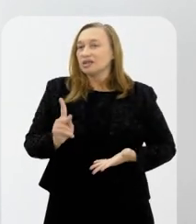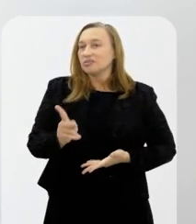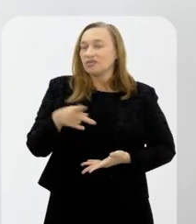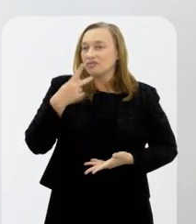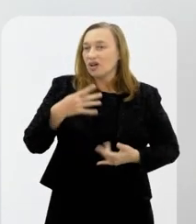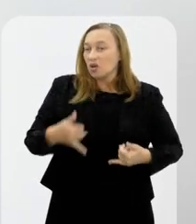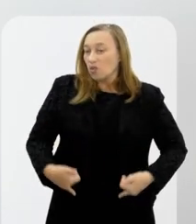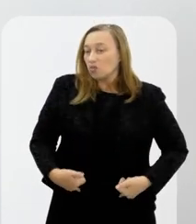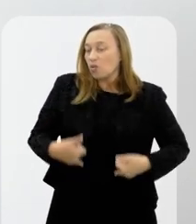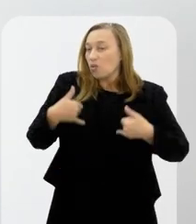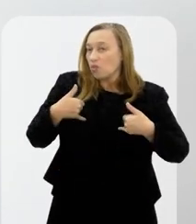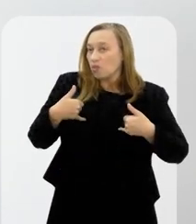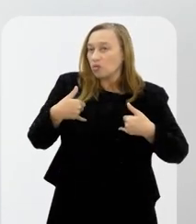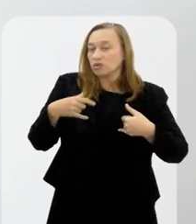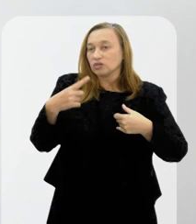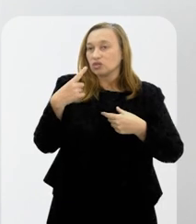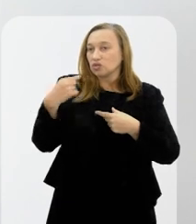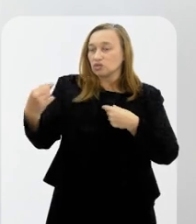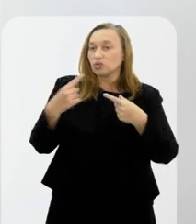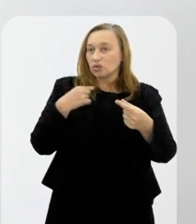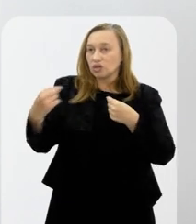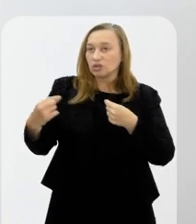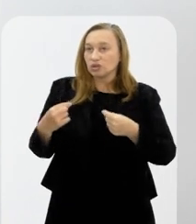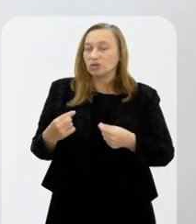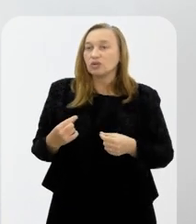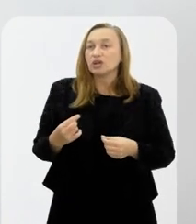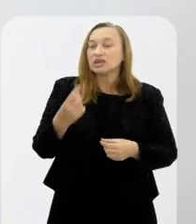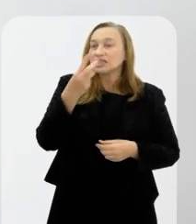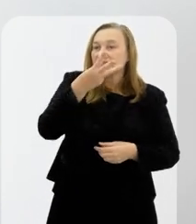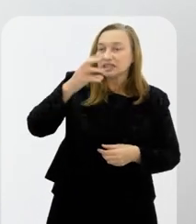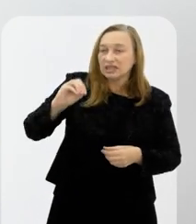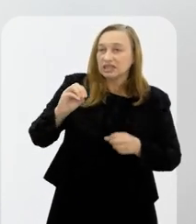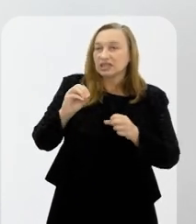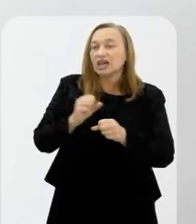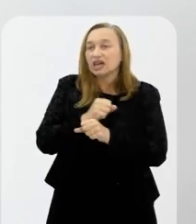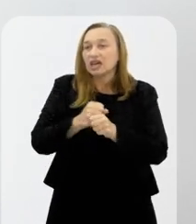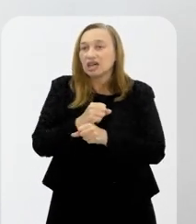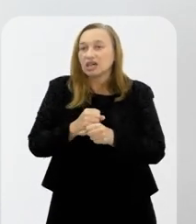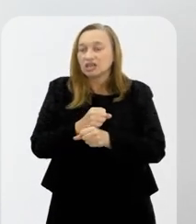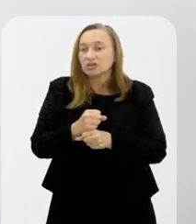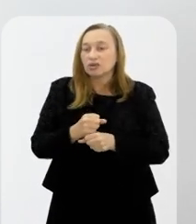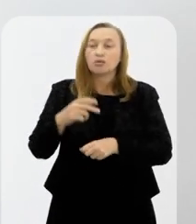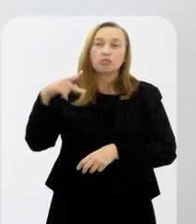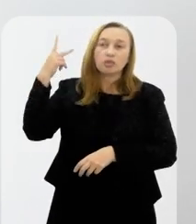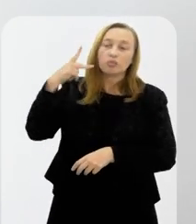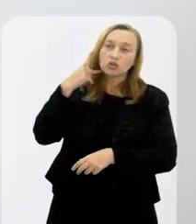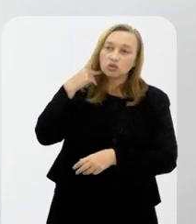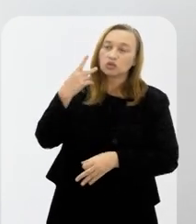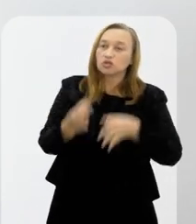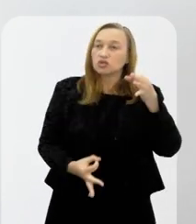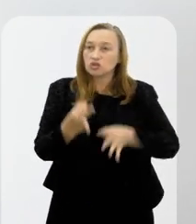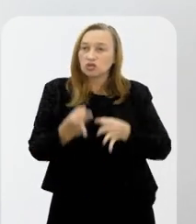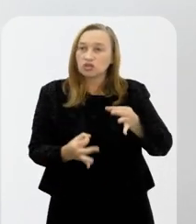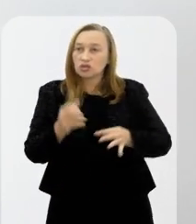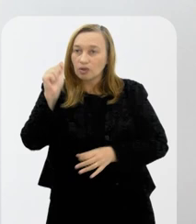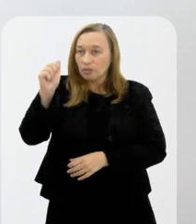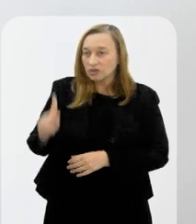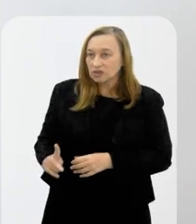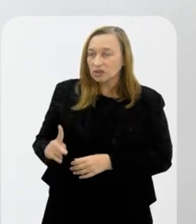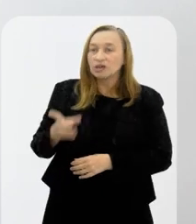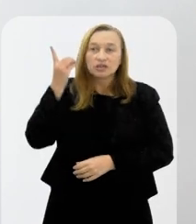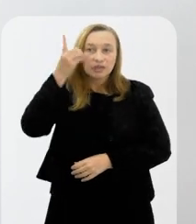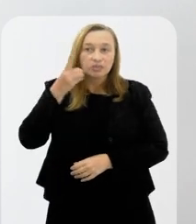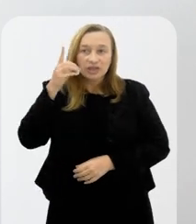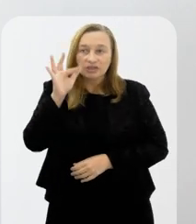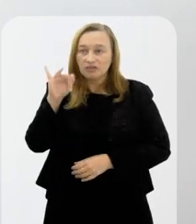eu sou um privilegiado Porque durante 30 anos eu fui o promotor de justiça e trabalhei só com consumidor aposentei E aí o deputado Fábio